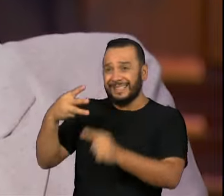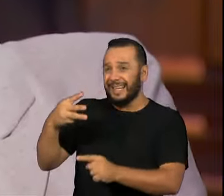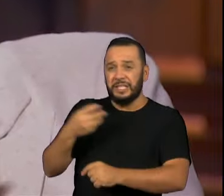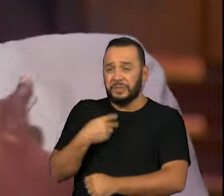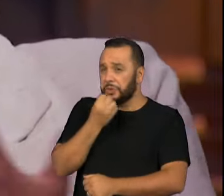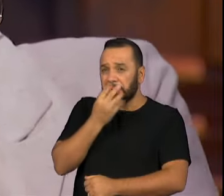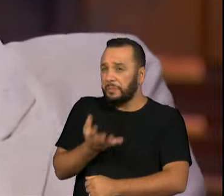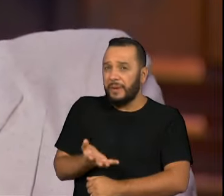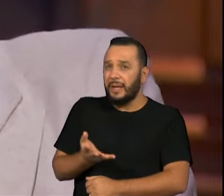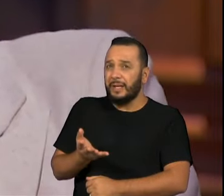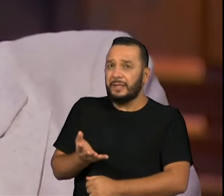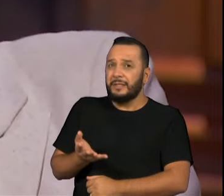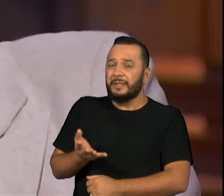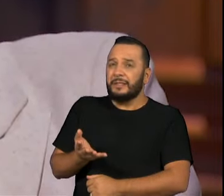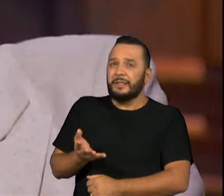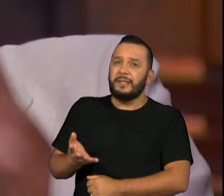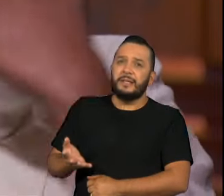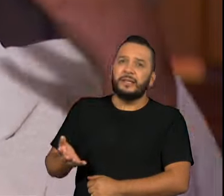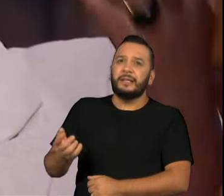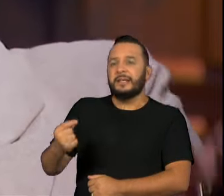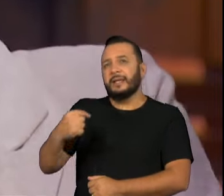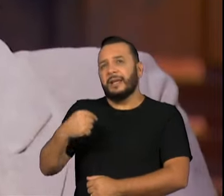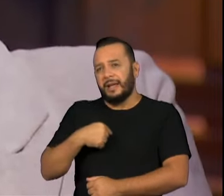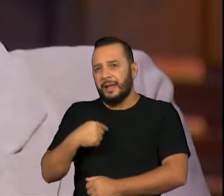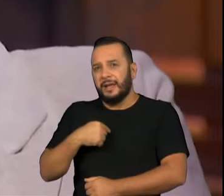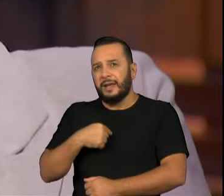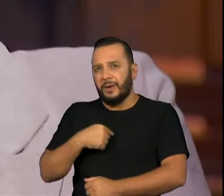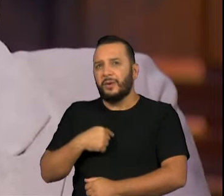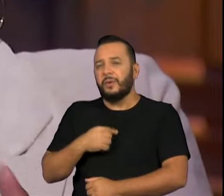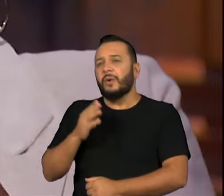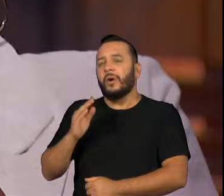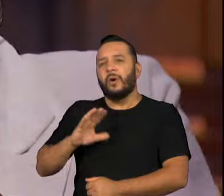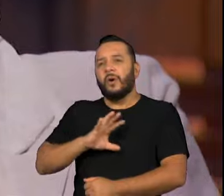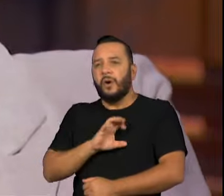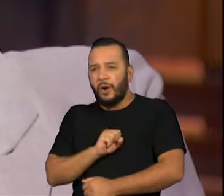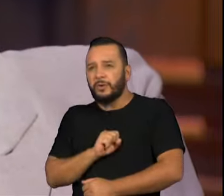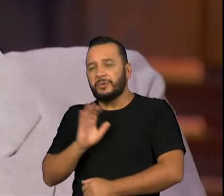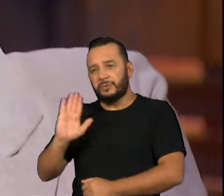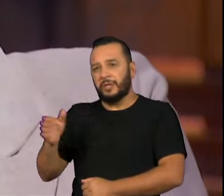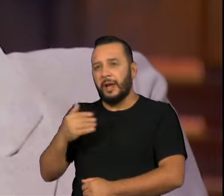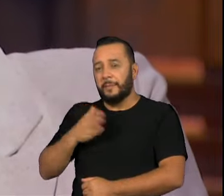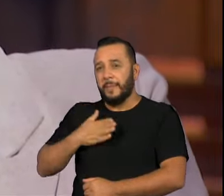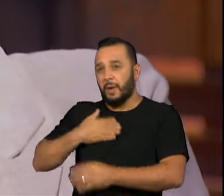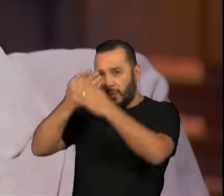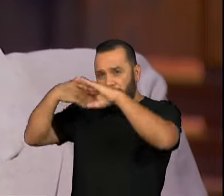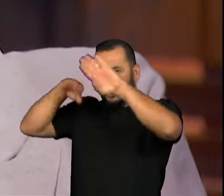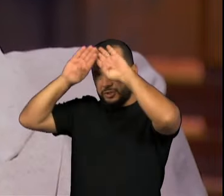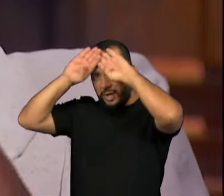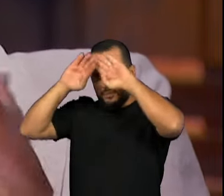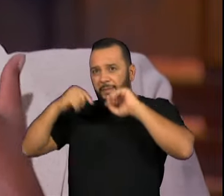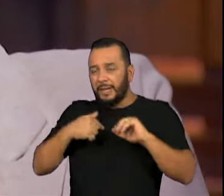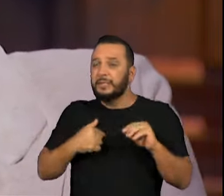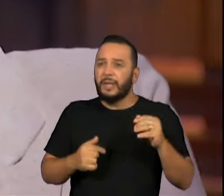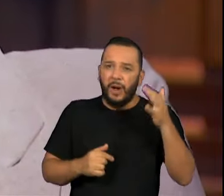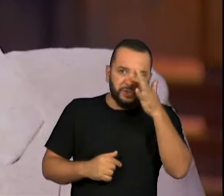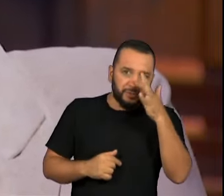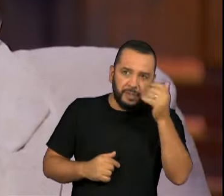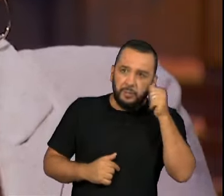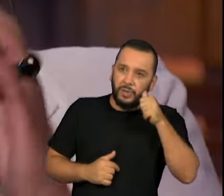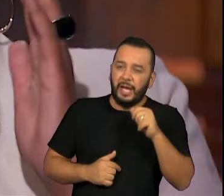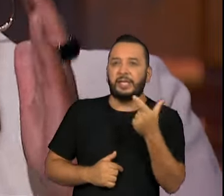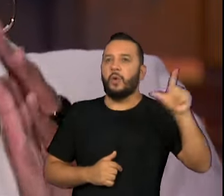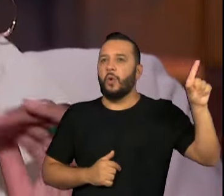Eu sou mulher que eu sou eu só as conheça mas não admiro muito quem é uma mulher deixou Então acho que a gente precisa aprender mais com as nossas diferenças de nós somos